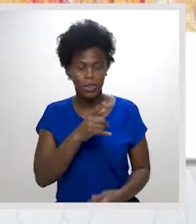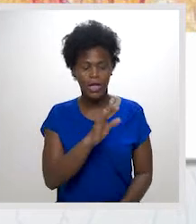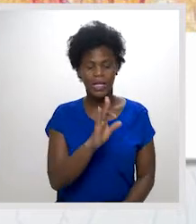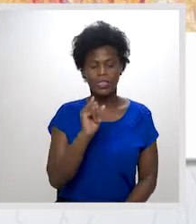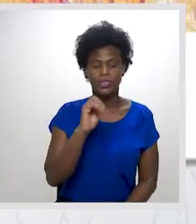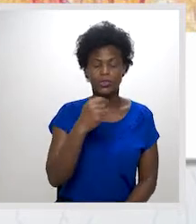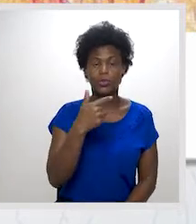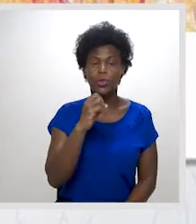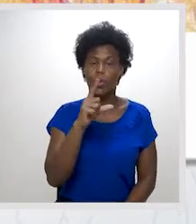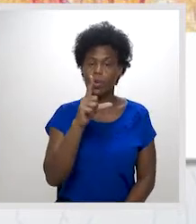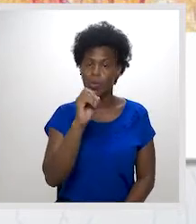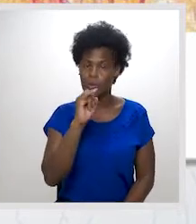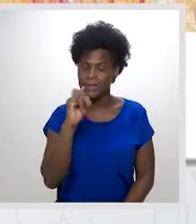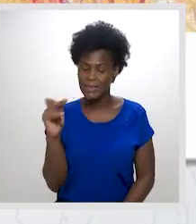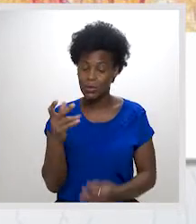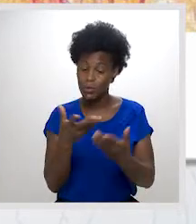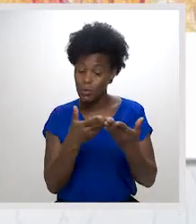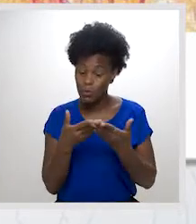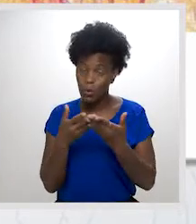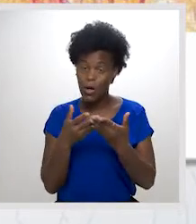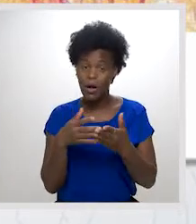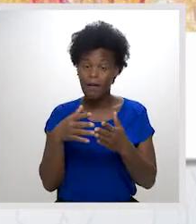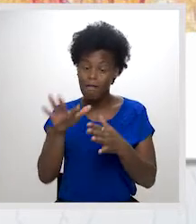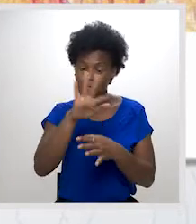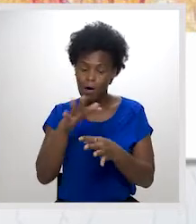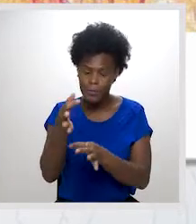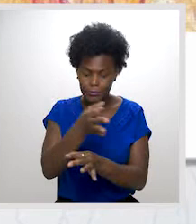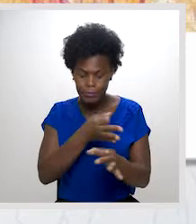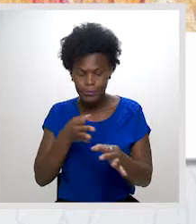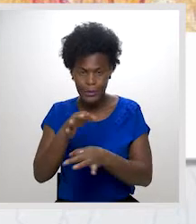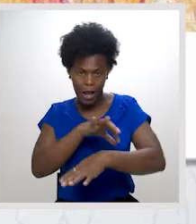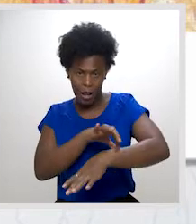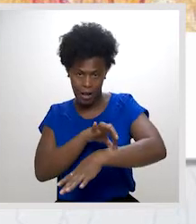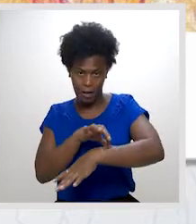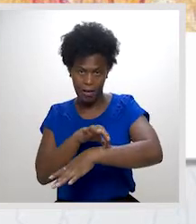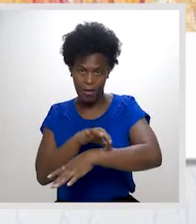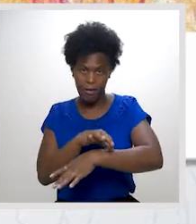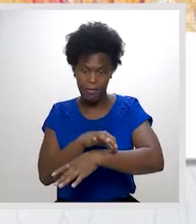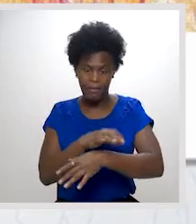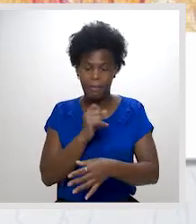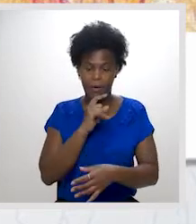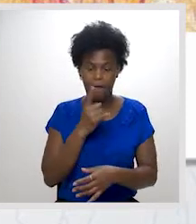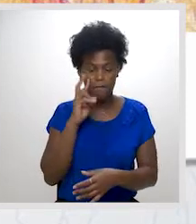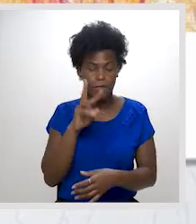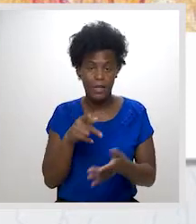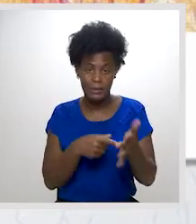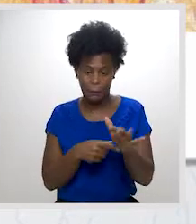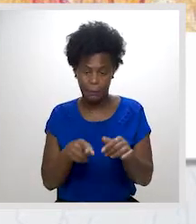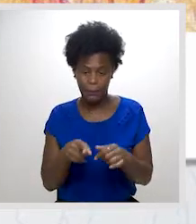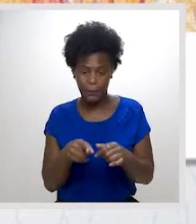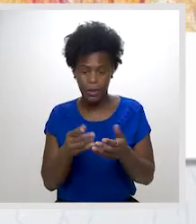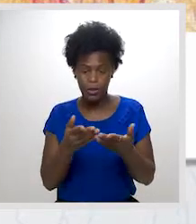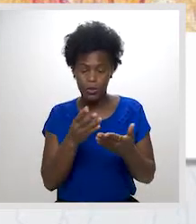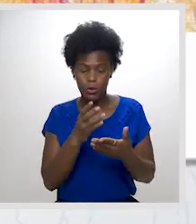Histologia, estudo microscópico da composição e forma das células nos tecidos. Podemos constatar